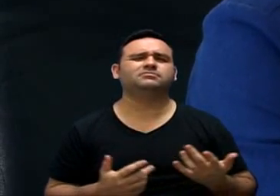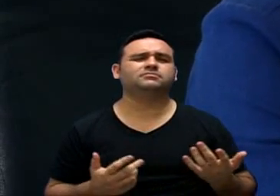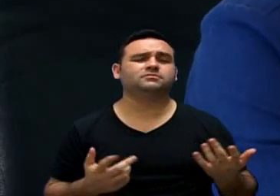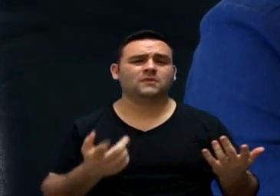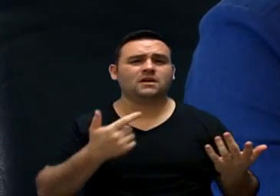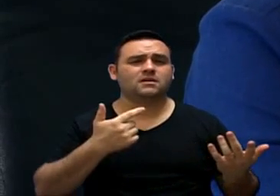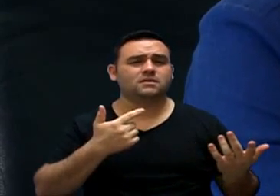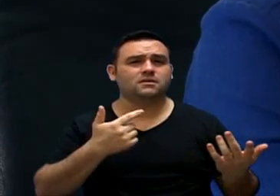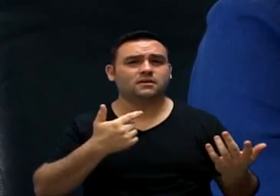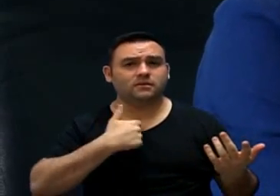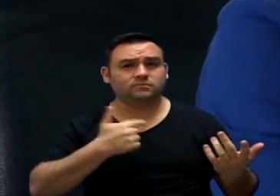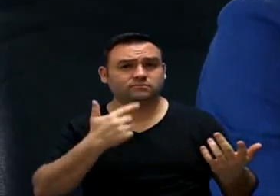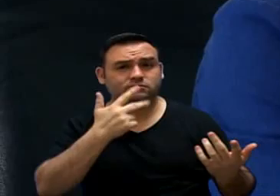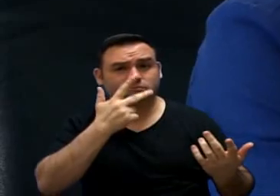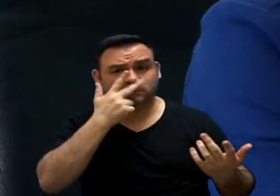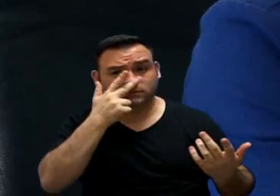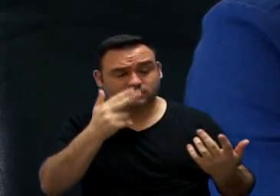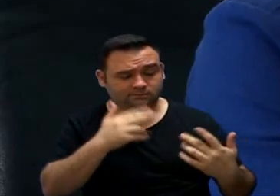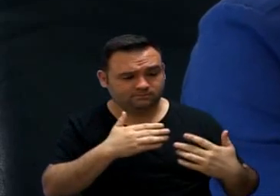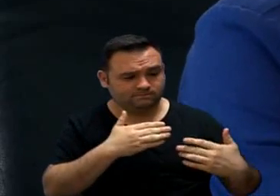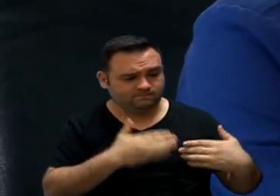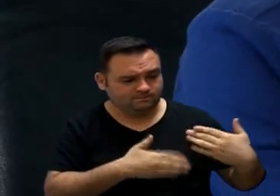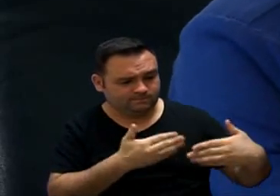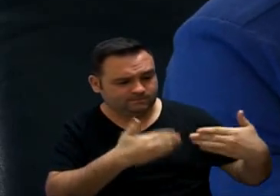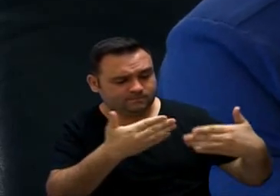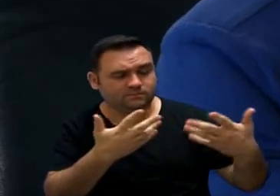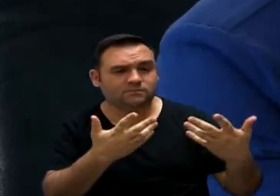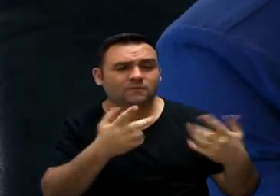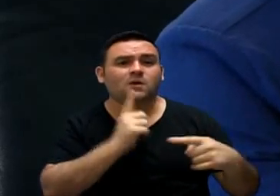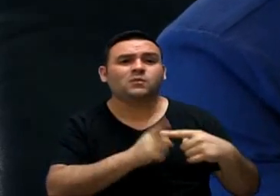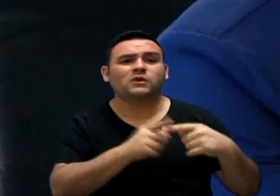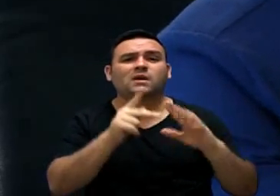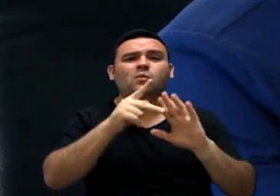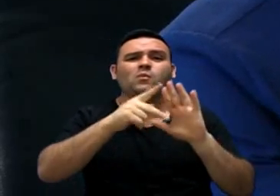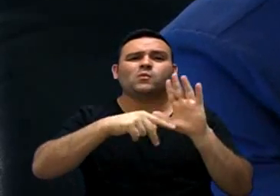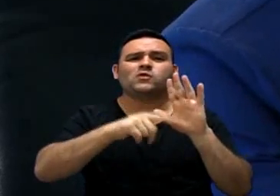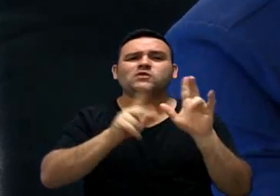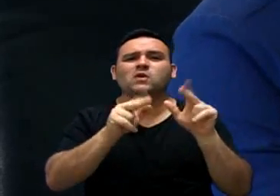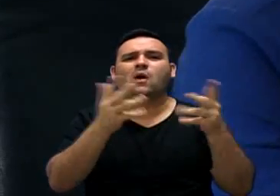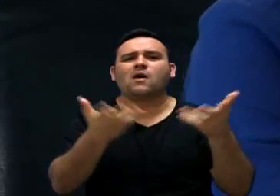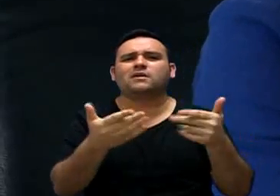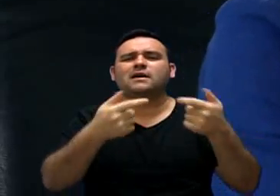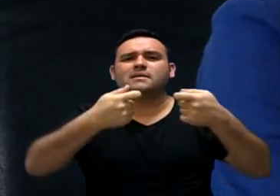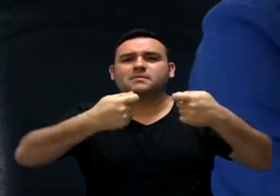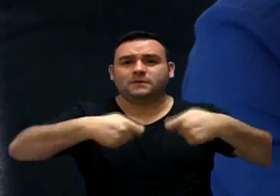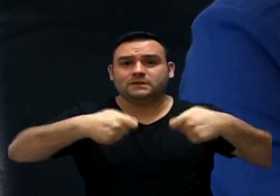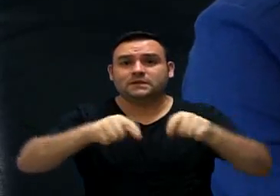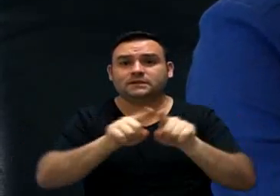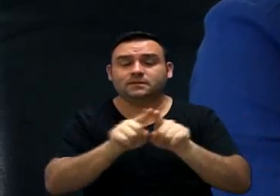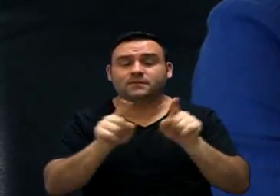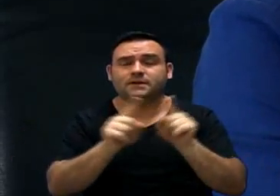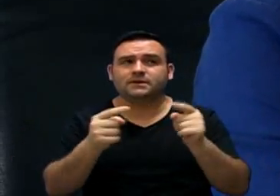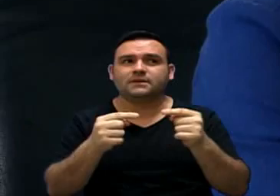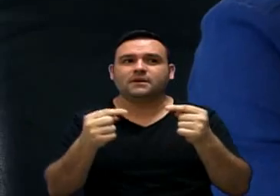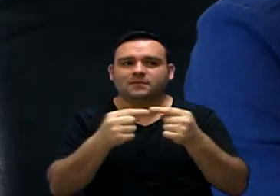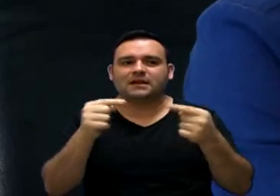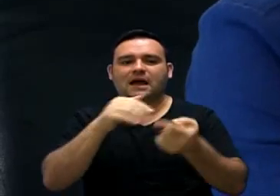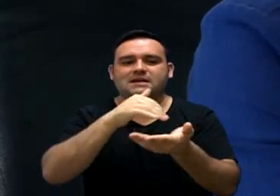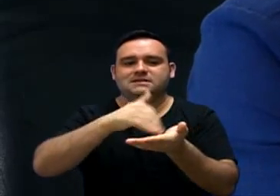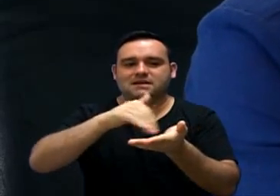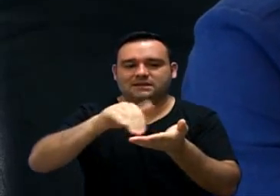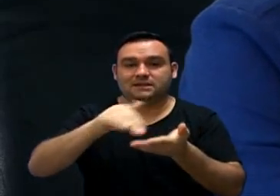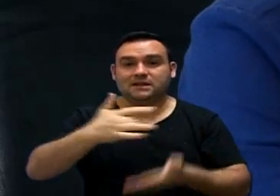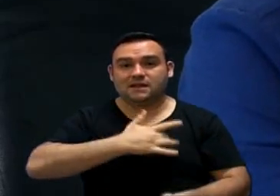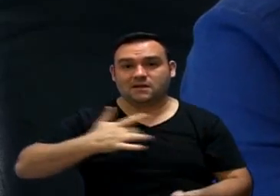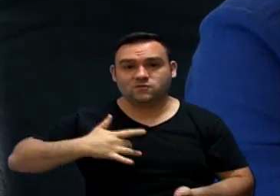Eu fico entendendo que, na medida, como um projeto como esse aqui teria que envolver necessariamente a Secretaria